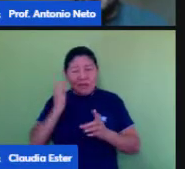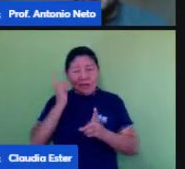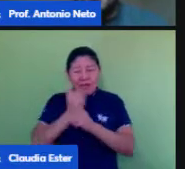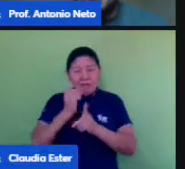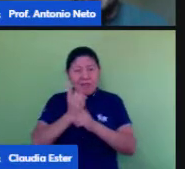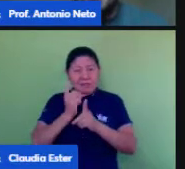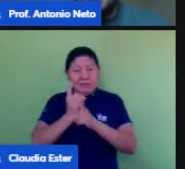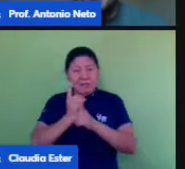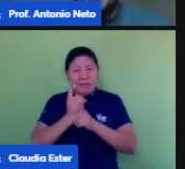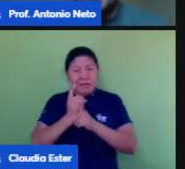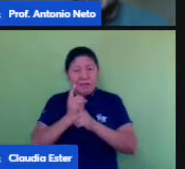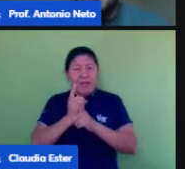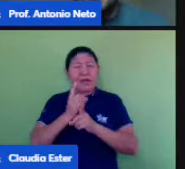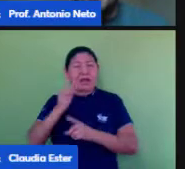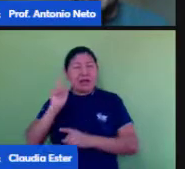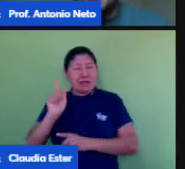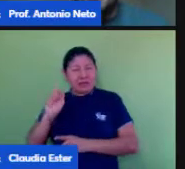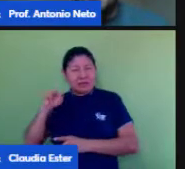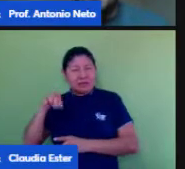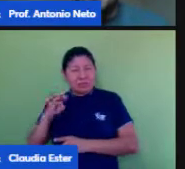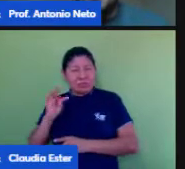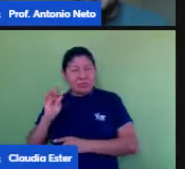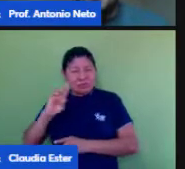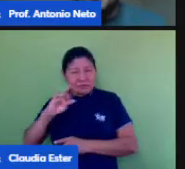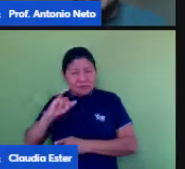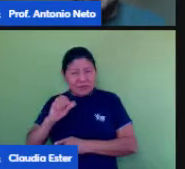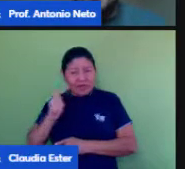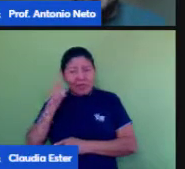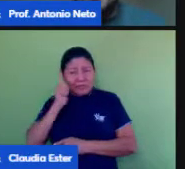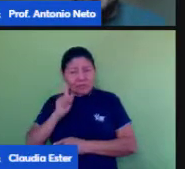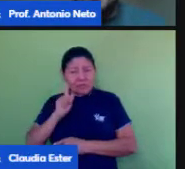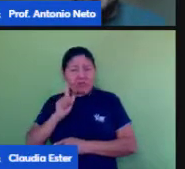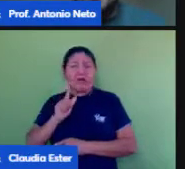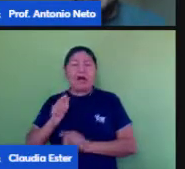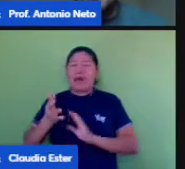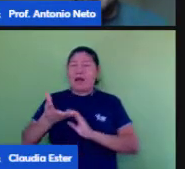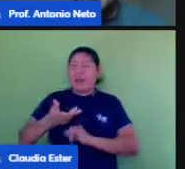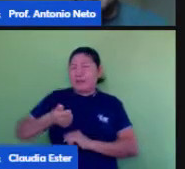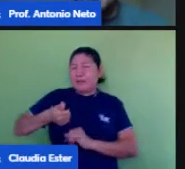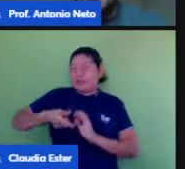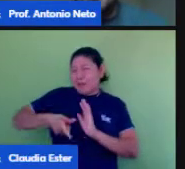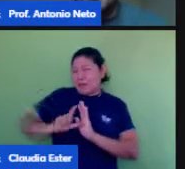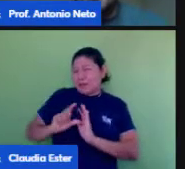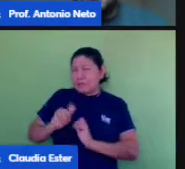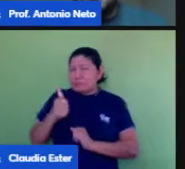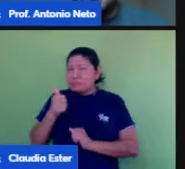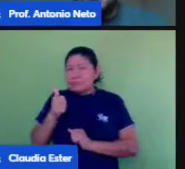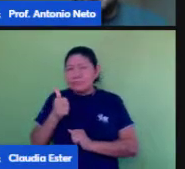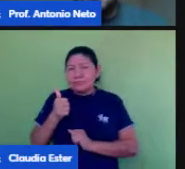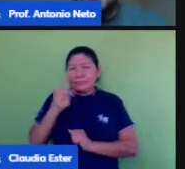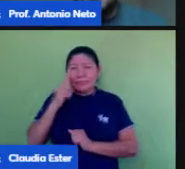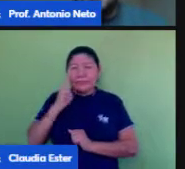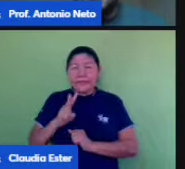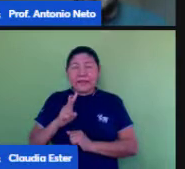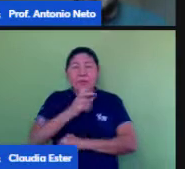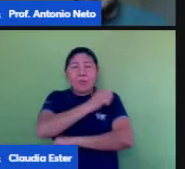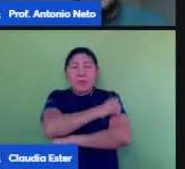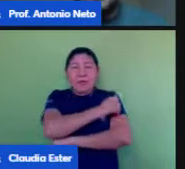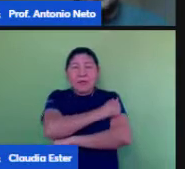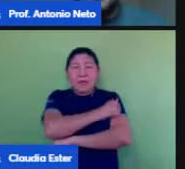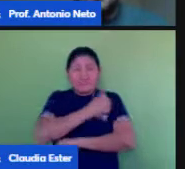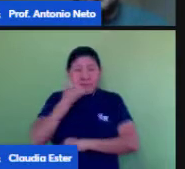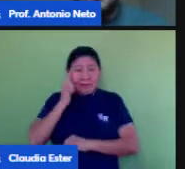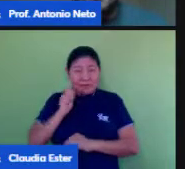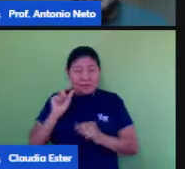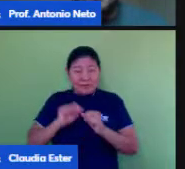por exemplo, é uma avaliação do nível 1 de complexidade, em que o aluno vai iniciar, antes de tudo, fazendo a